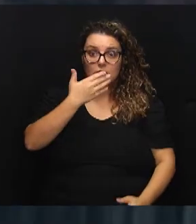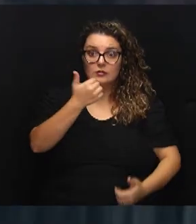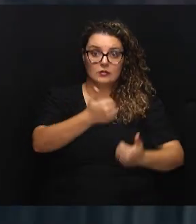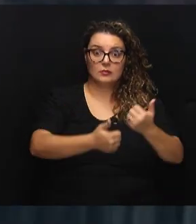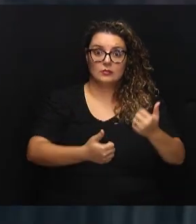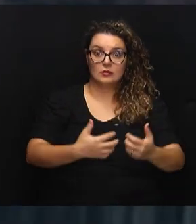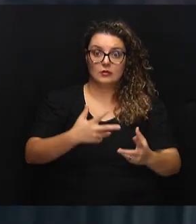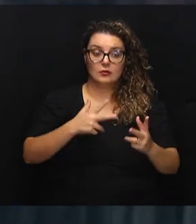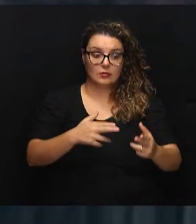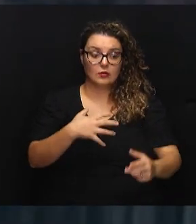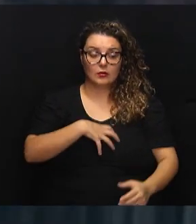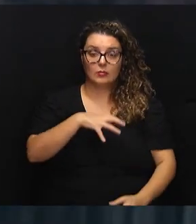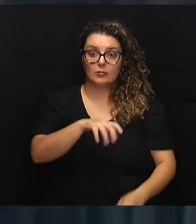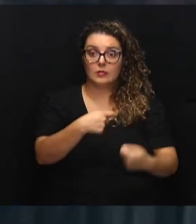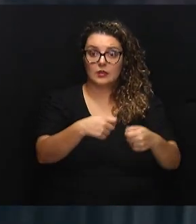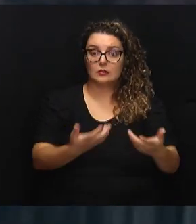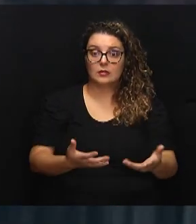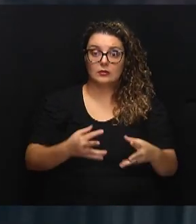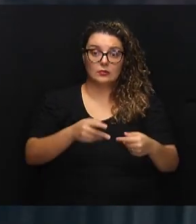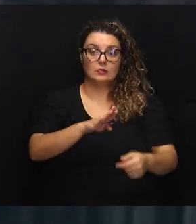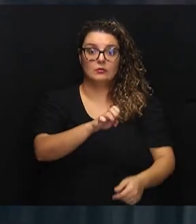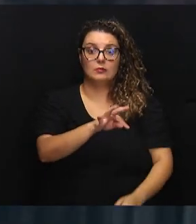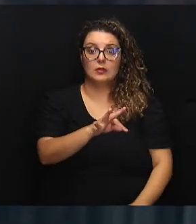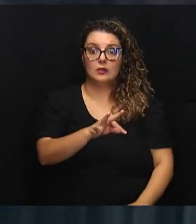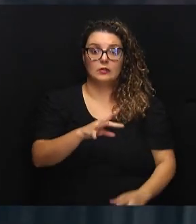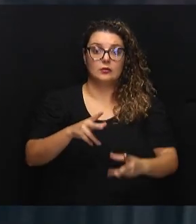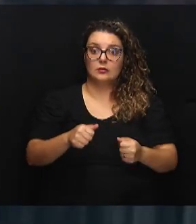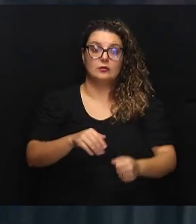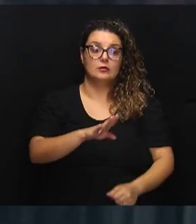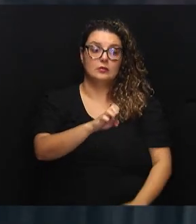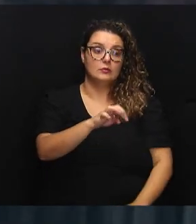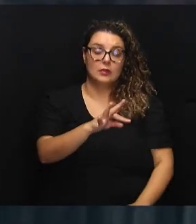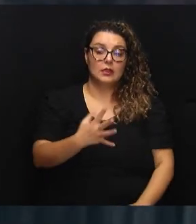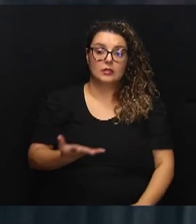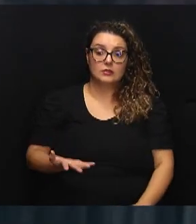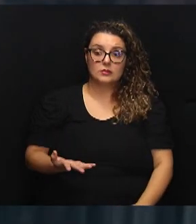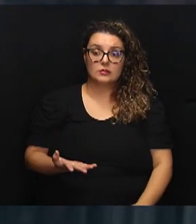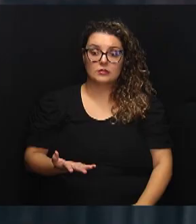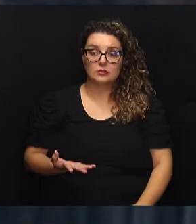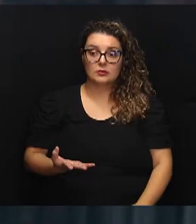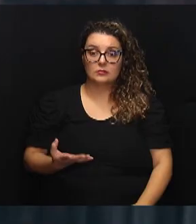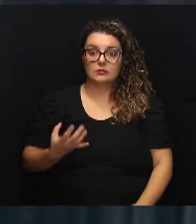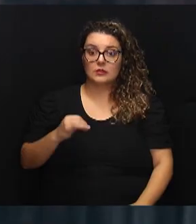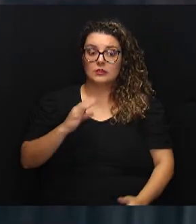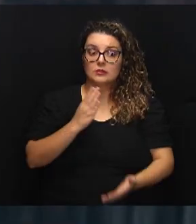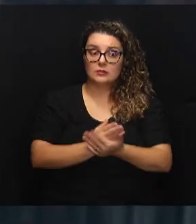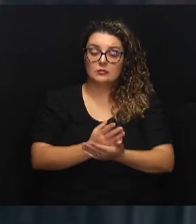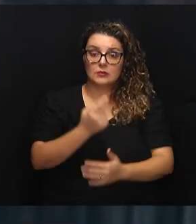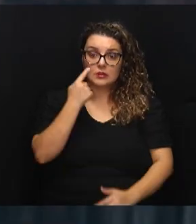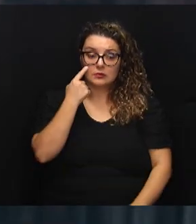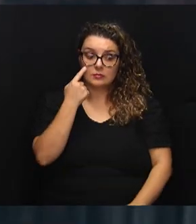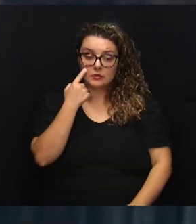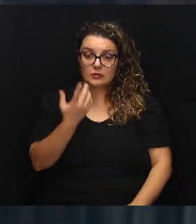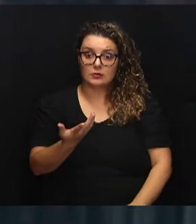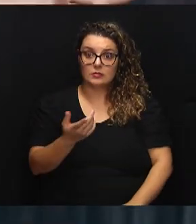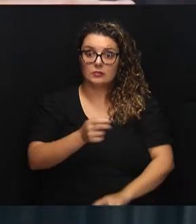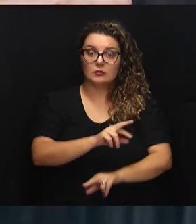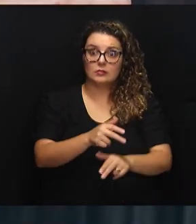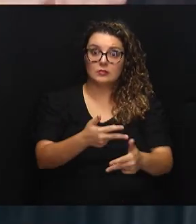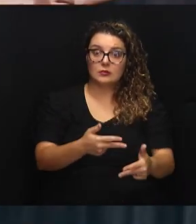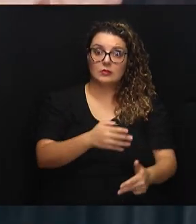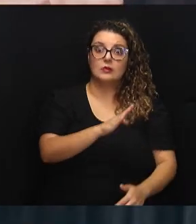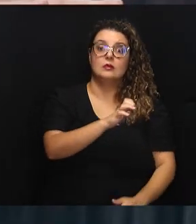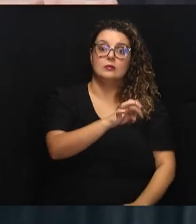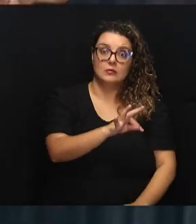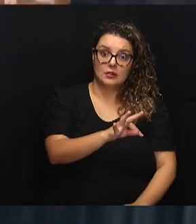é. Ah, tudo é bet, tudo é bet. Hoje em dia tudo é bet. Só que se você parar pra ver, muitas coisas são